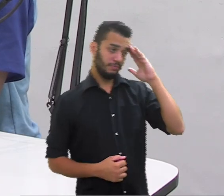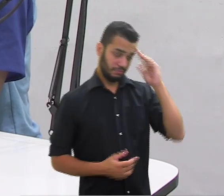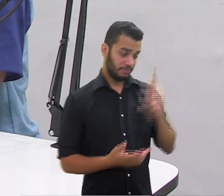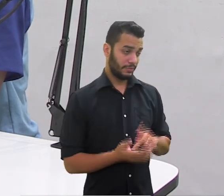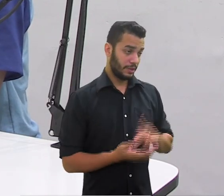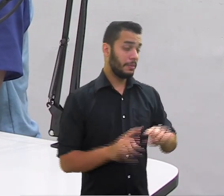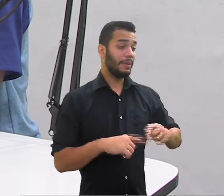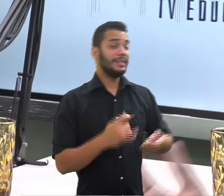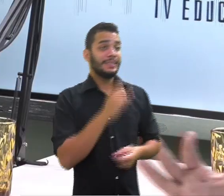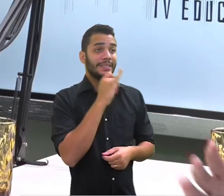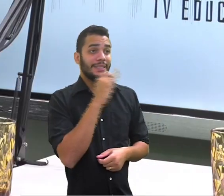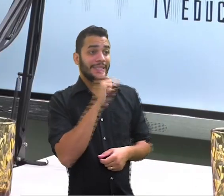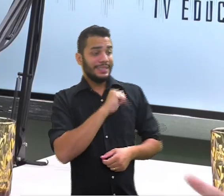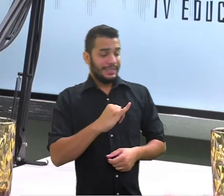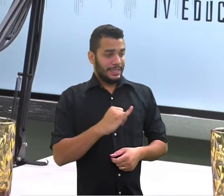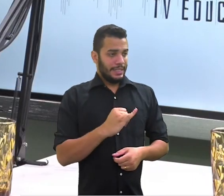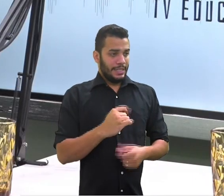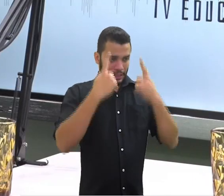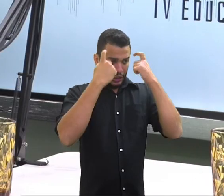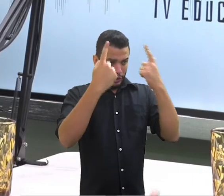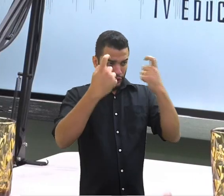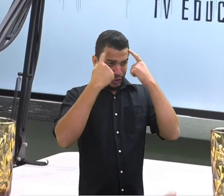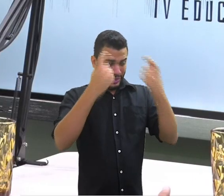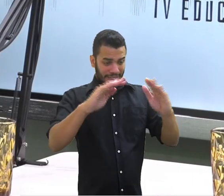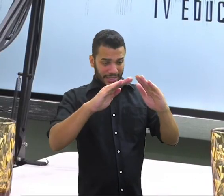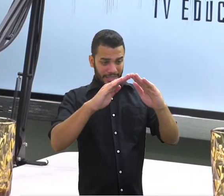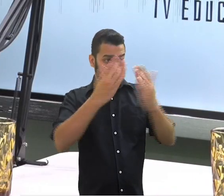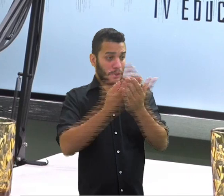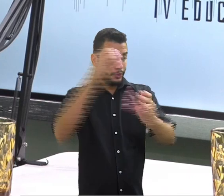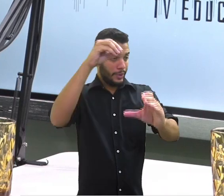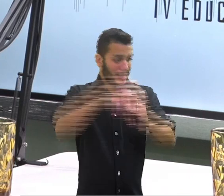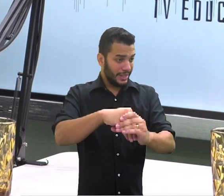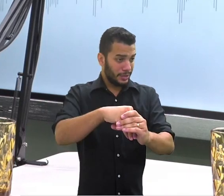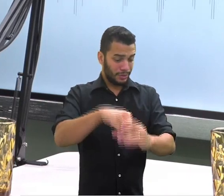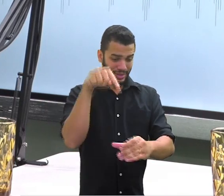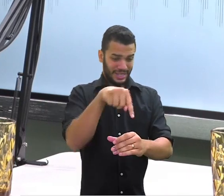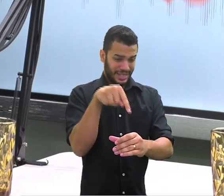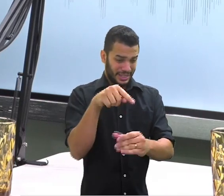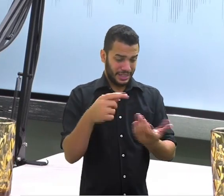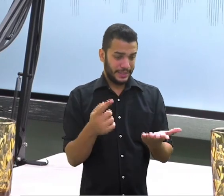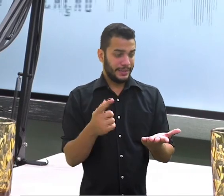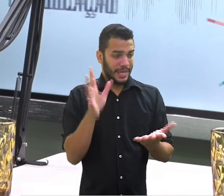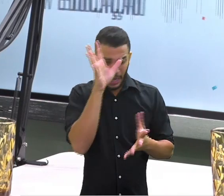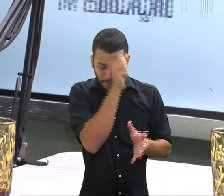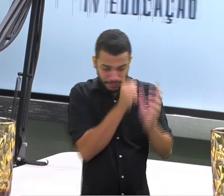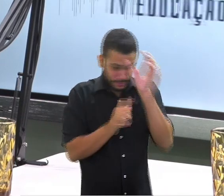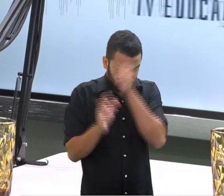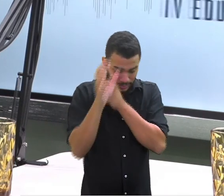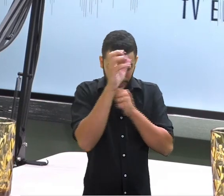dos estudantes? Nossa! Muito. E muito. Se você tem alguém brigando